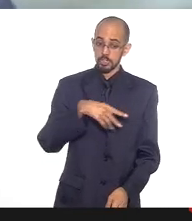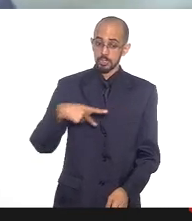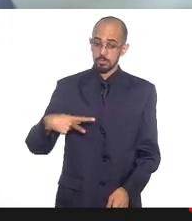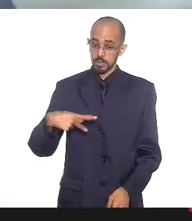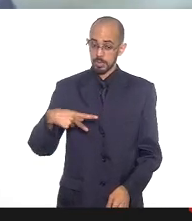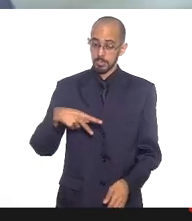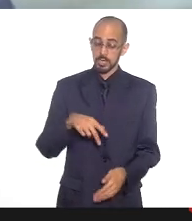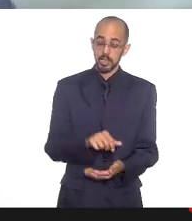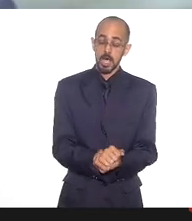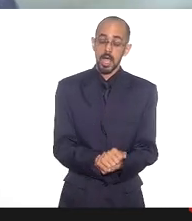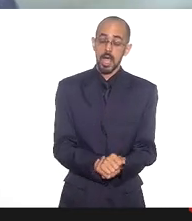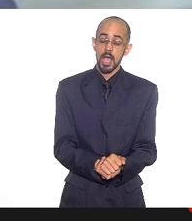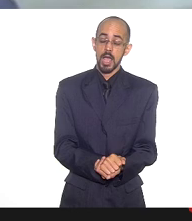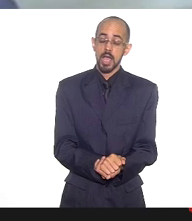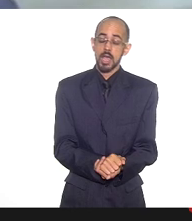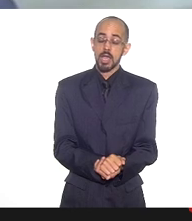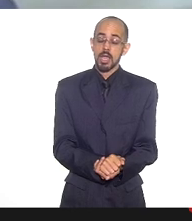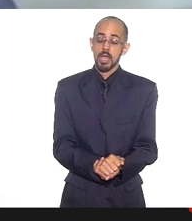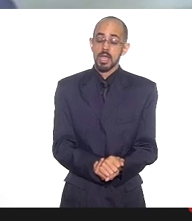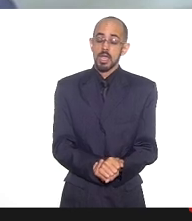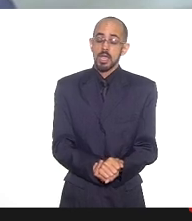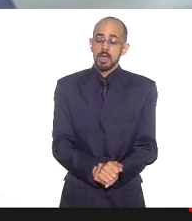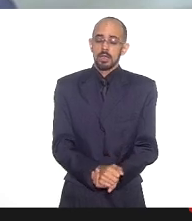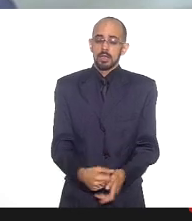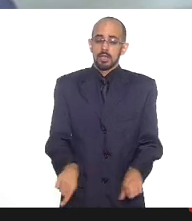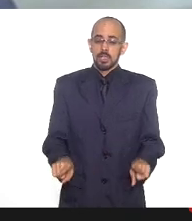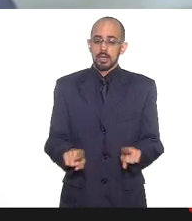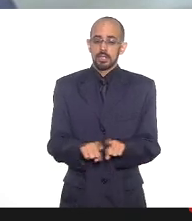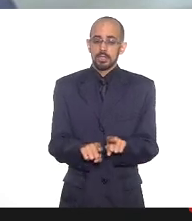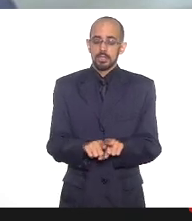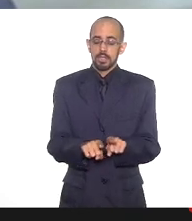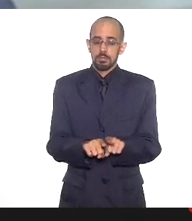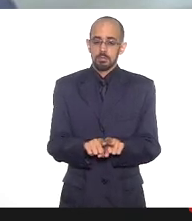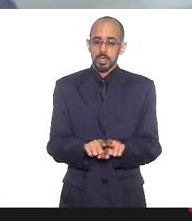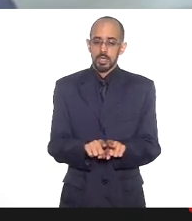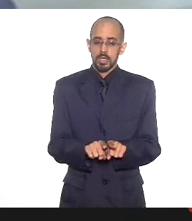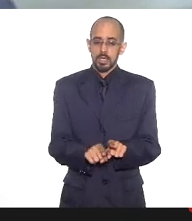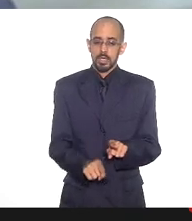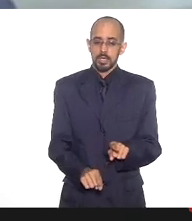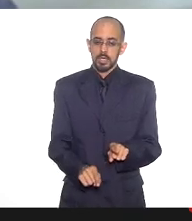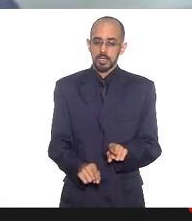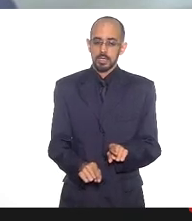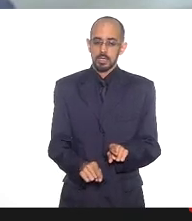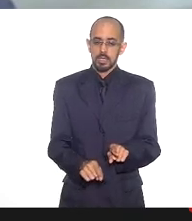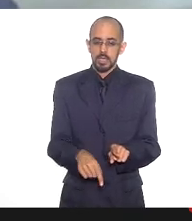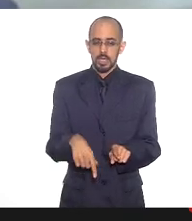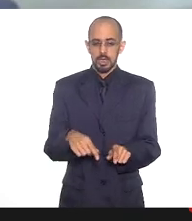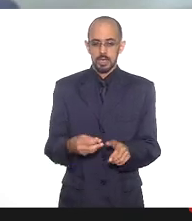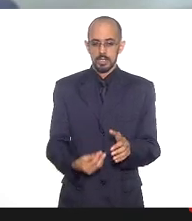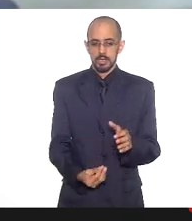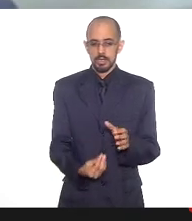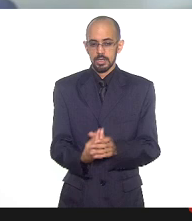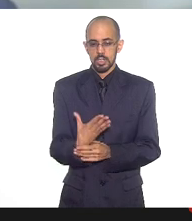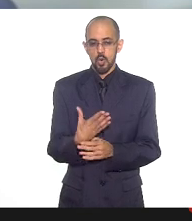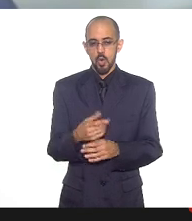exposição última, ela também colocou essa hipótese que